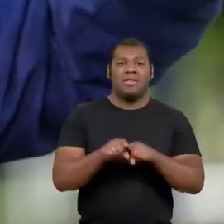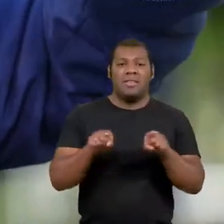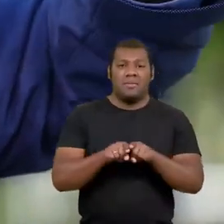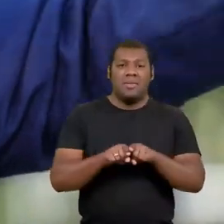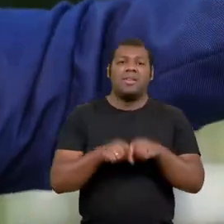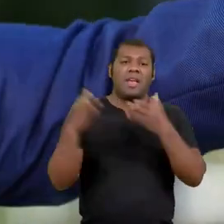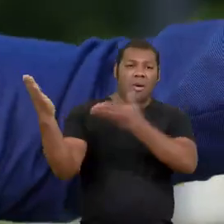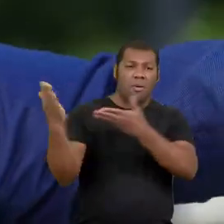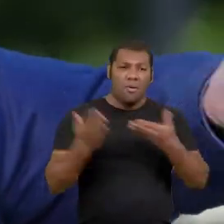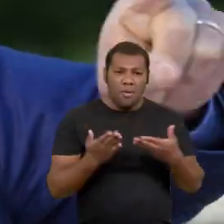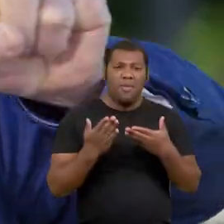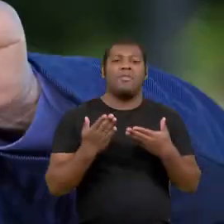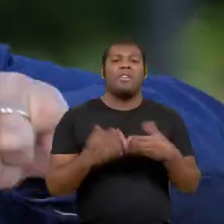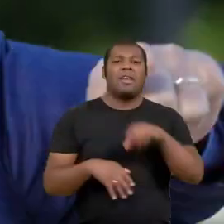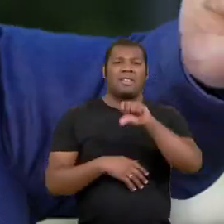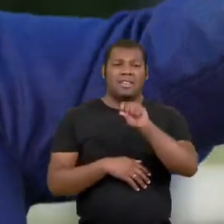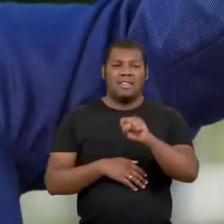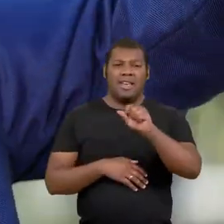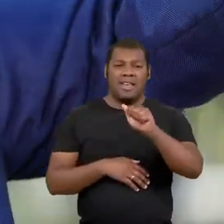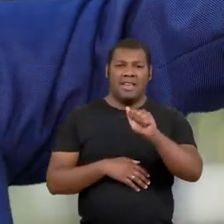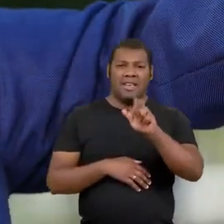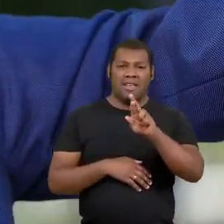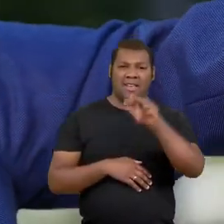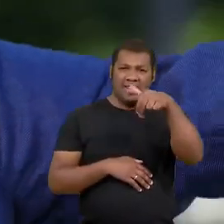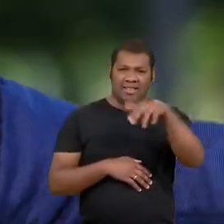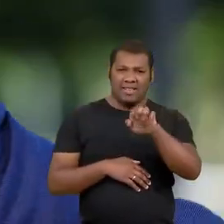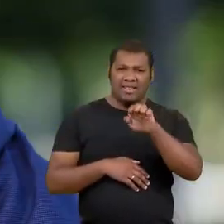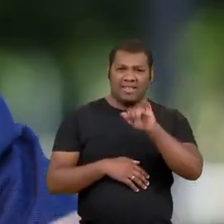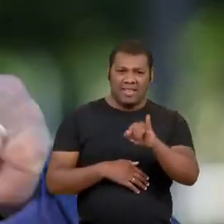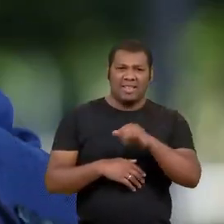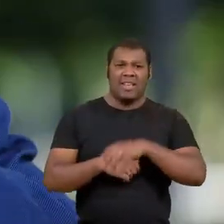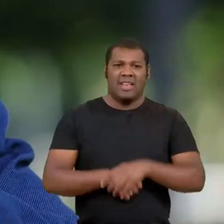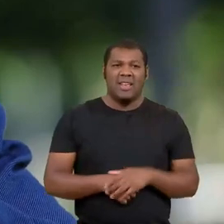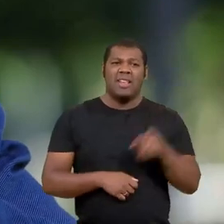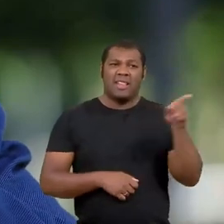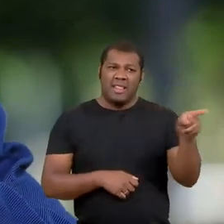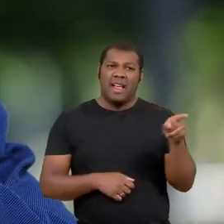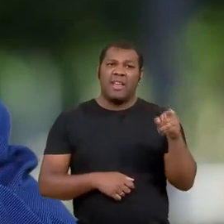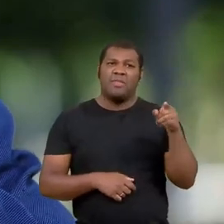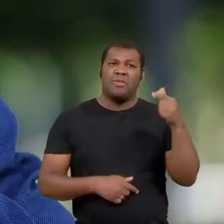da ferrovia Norte porque eu falei em 87